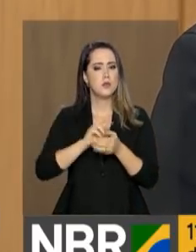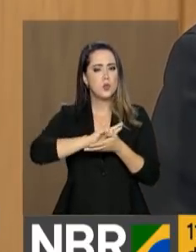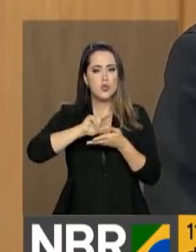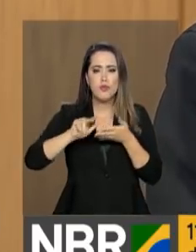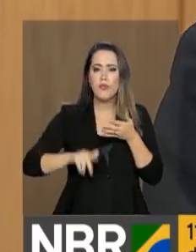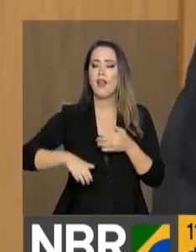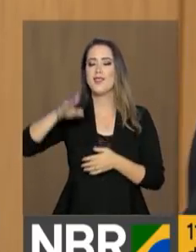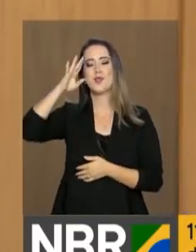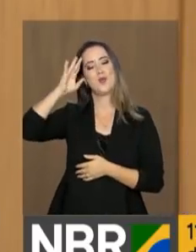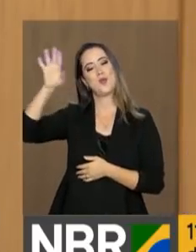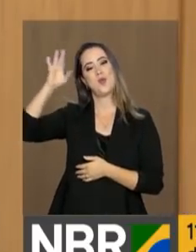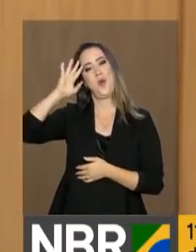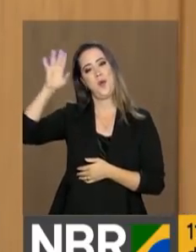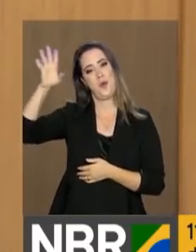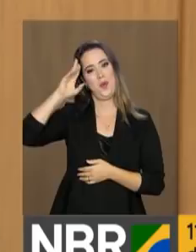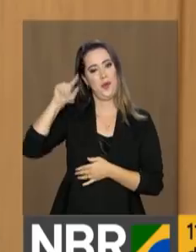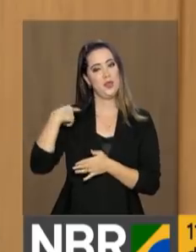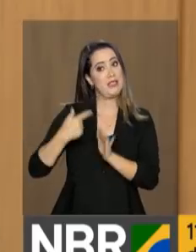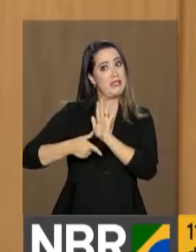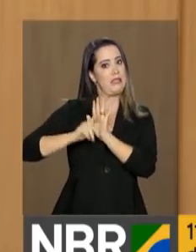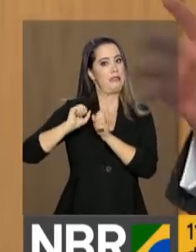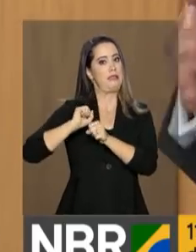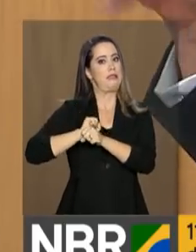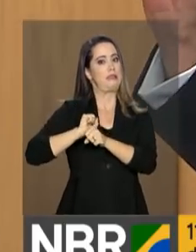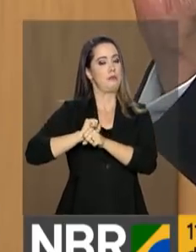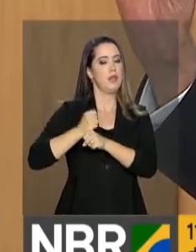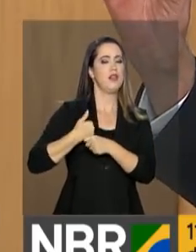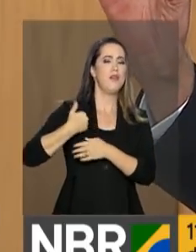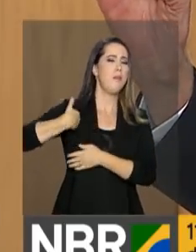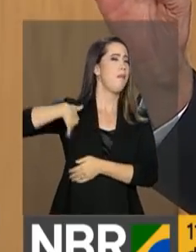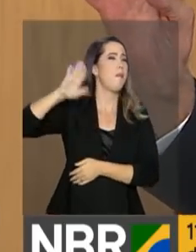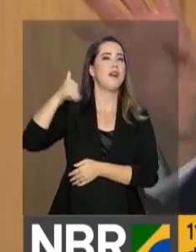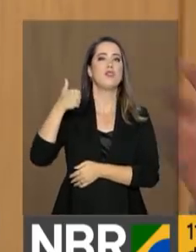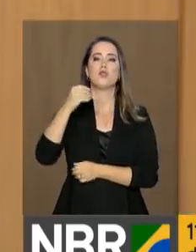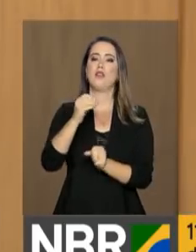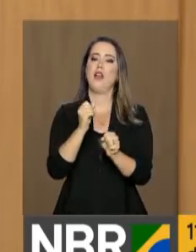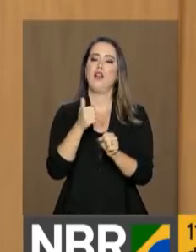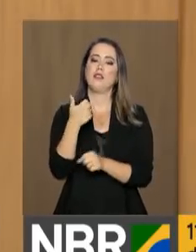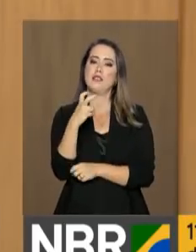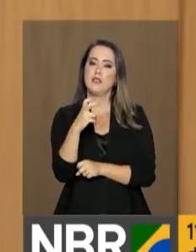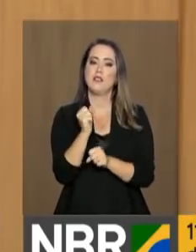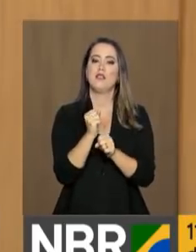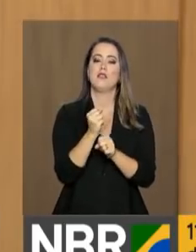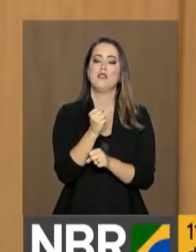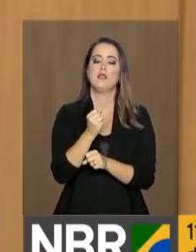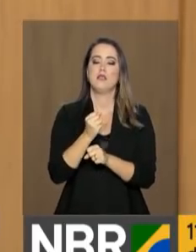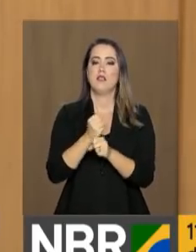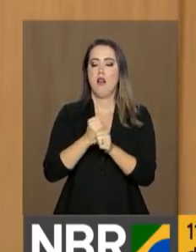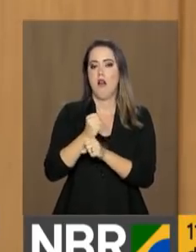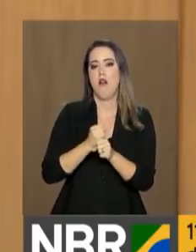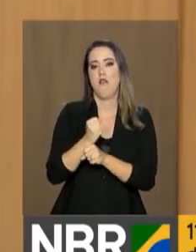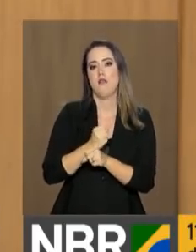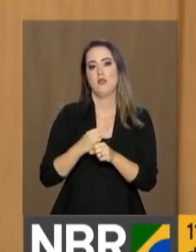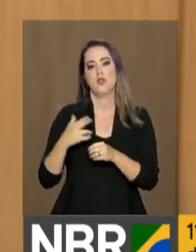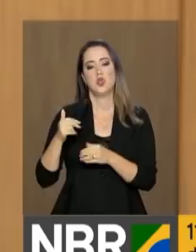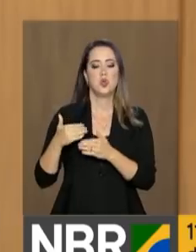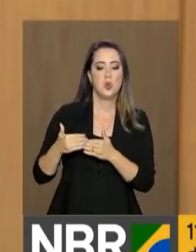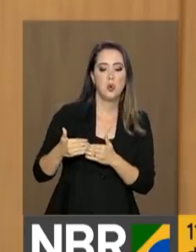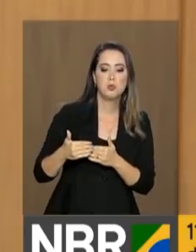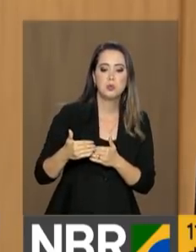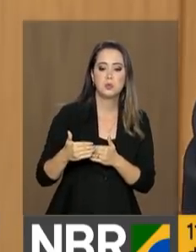sonhos que estavam paralisados ao longo do tempo mais 10 15 anos e que não serão levados adiante e nós